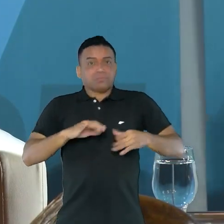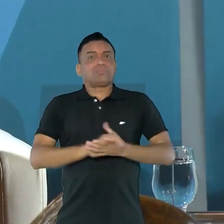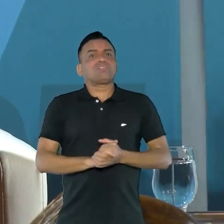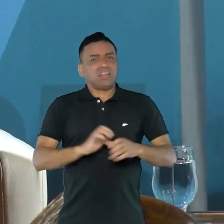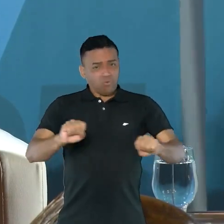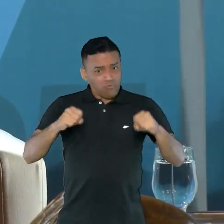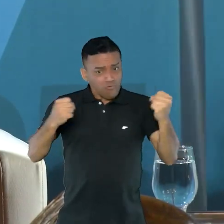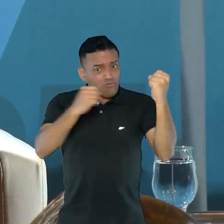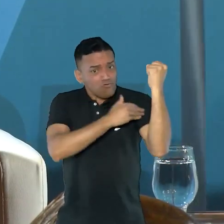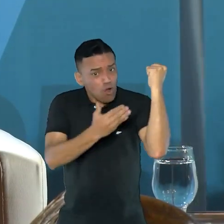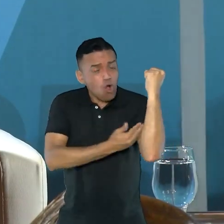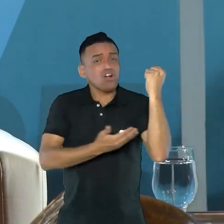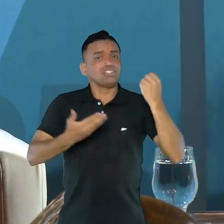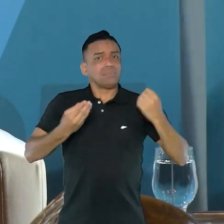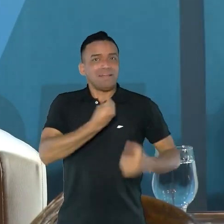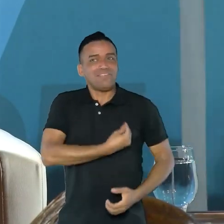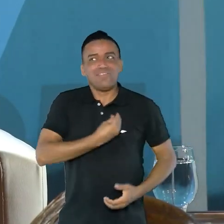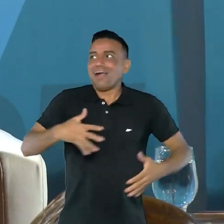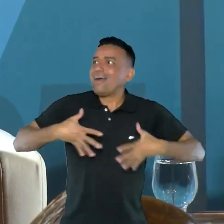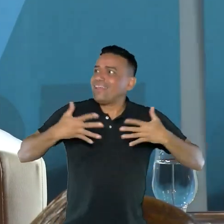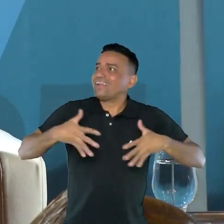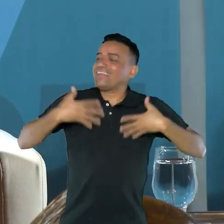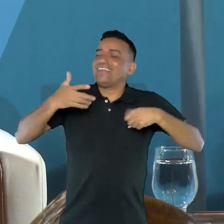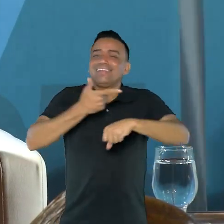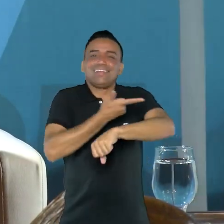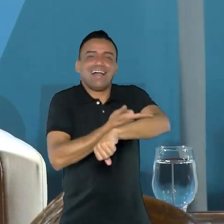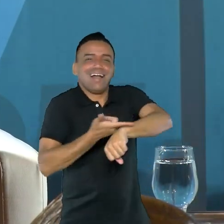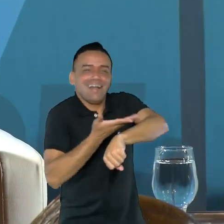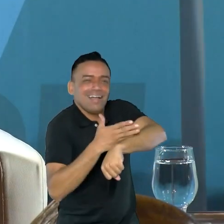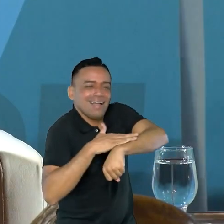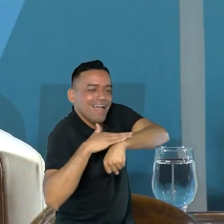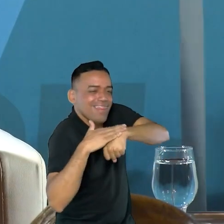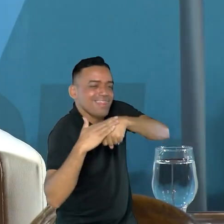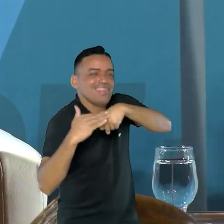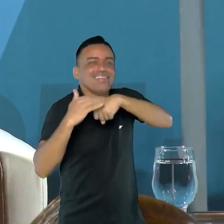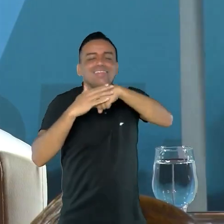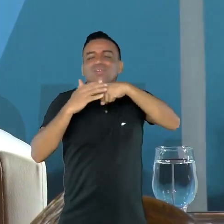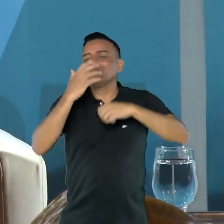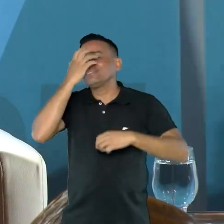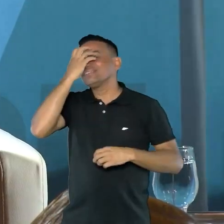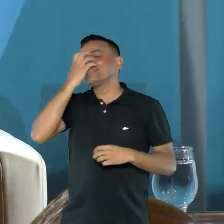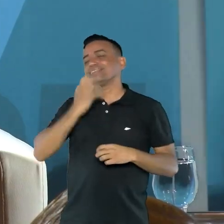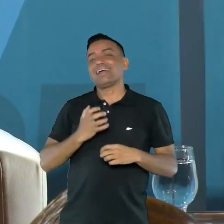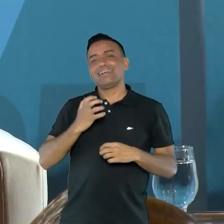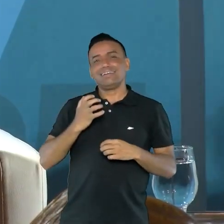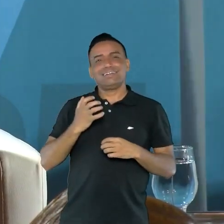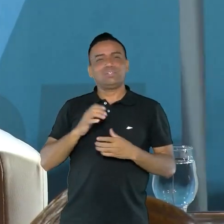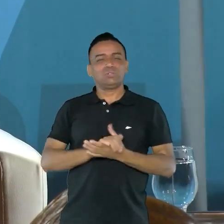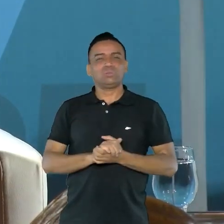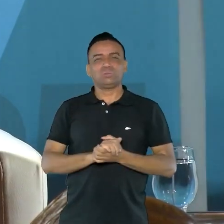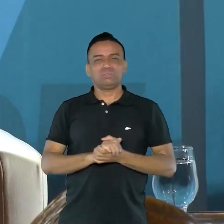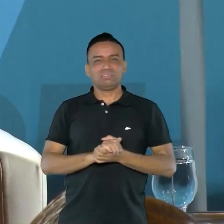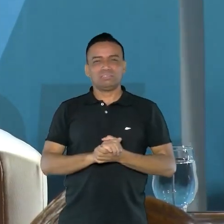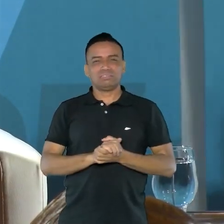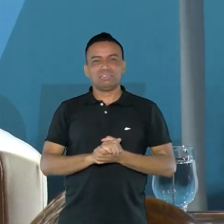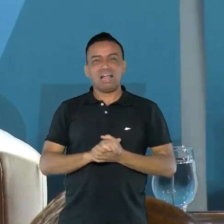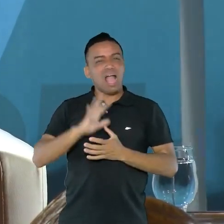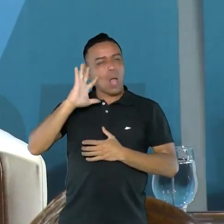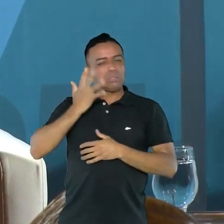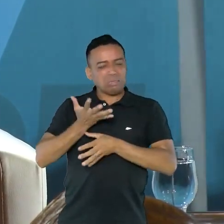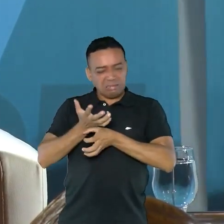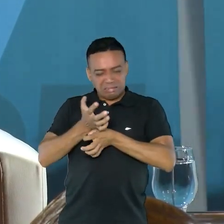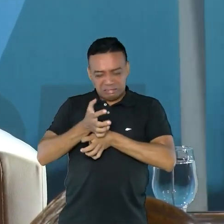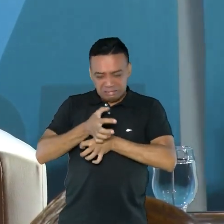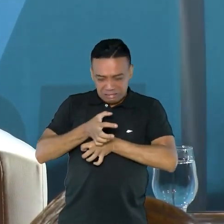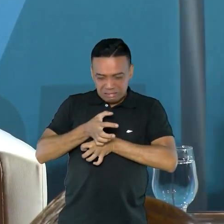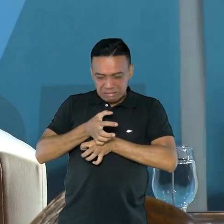forte para viver a alegria, a ternura, a serenidade. Em meio a tanta amargura, eu ainda